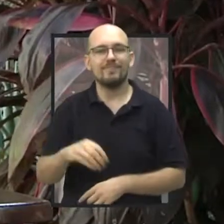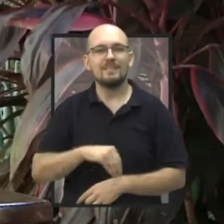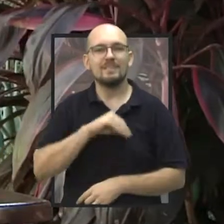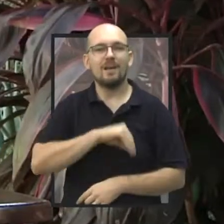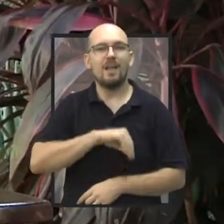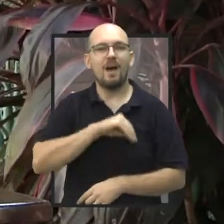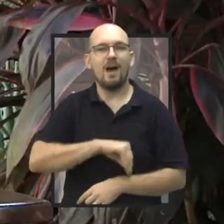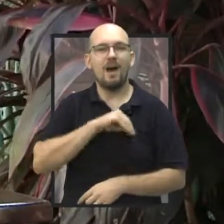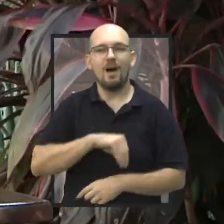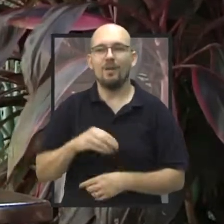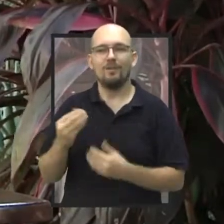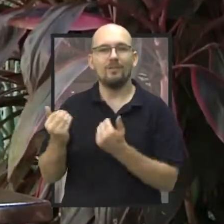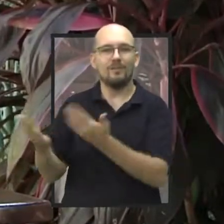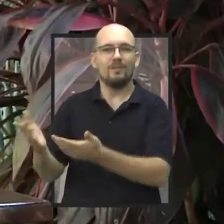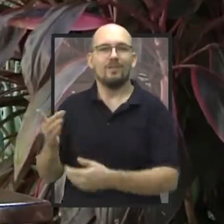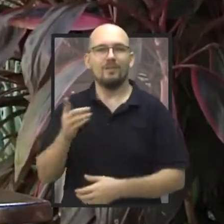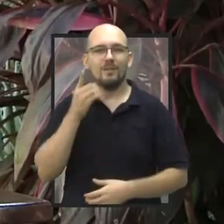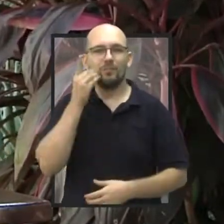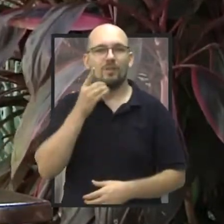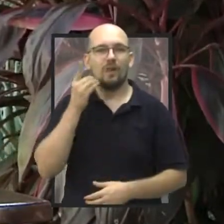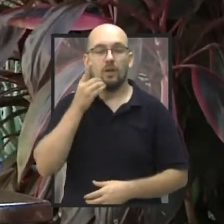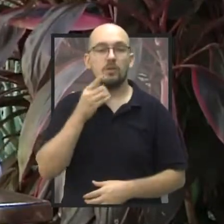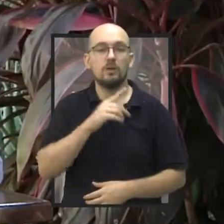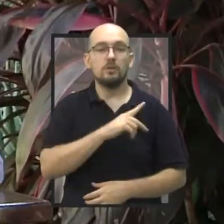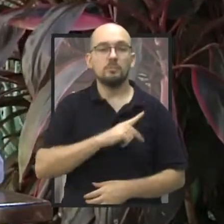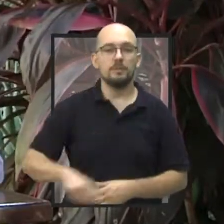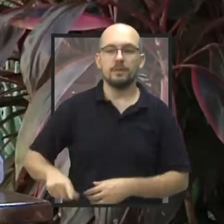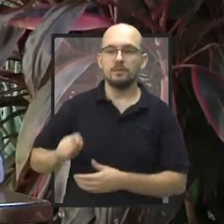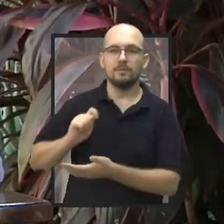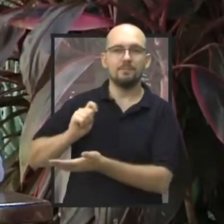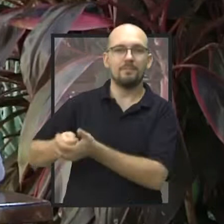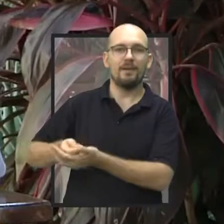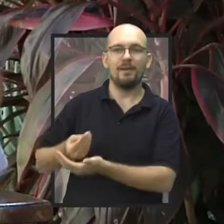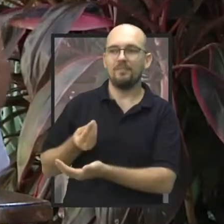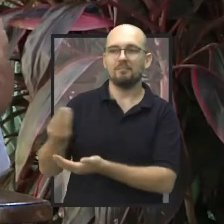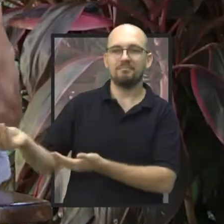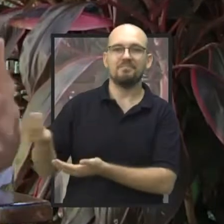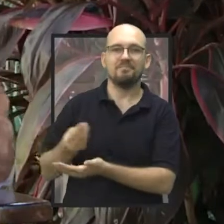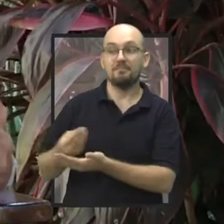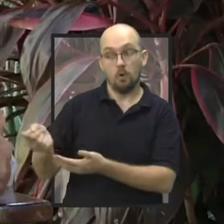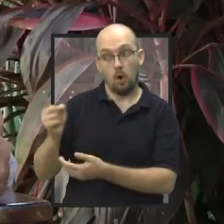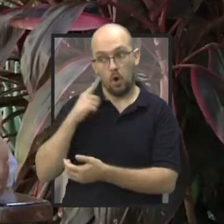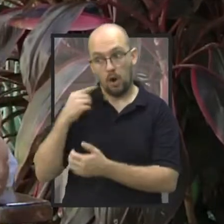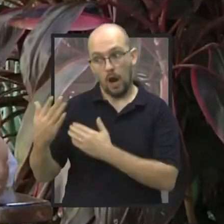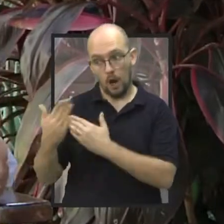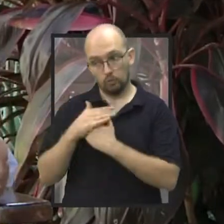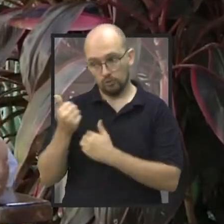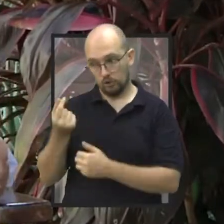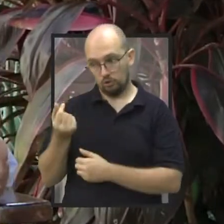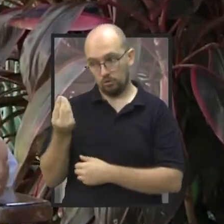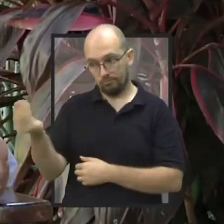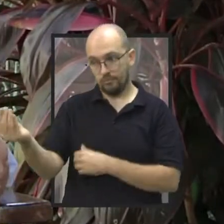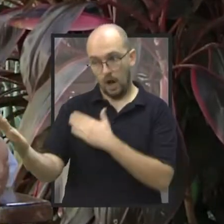os deputados. O presidente pagava mensalmente os deputados para votarem a favor dele. Isso